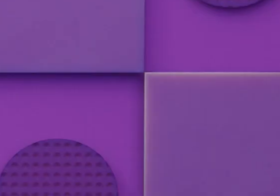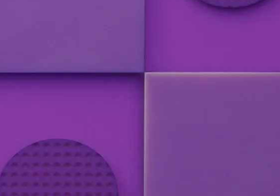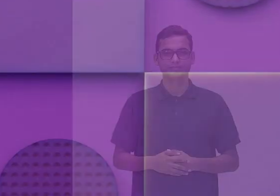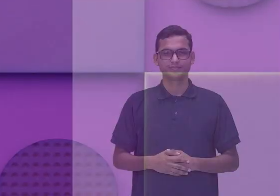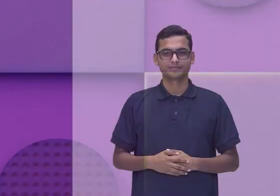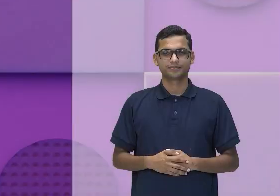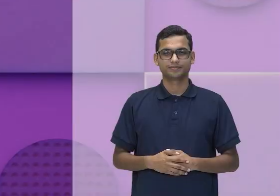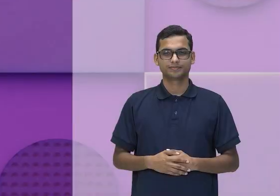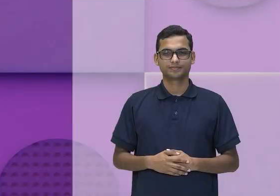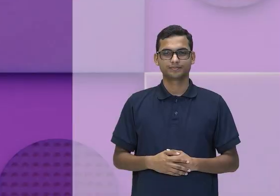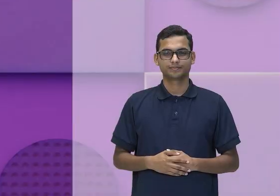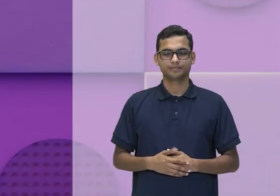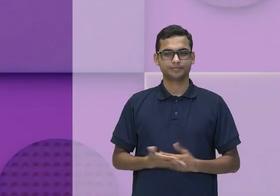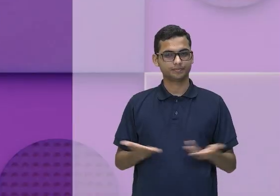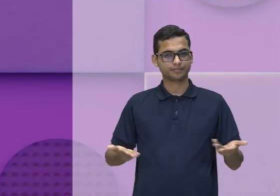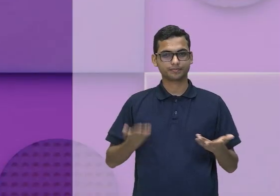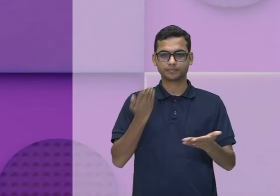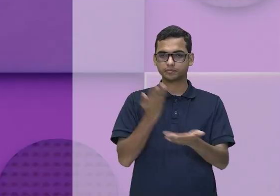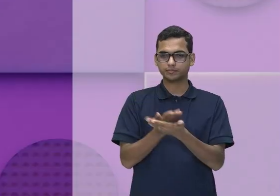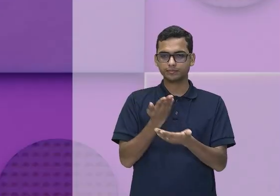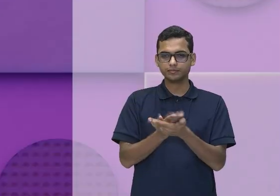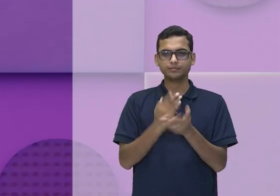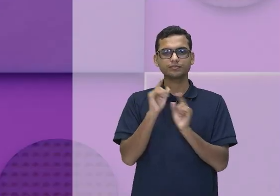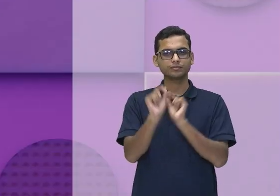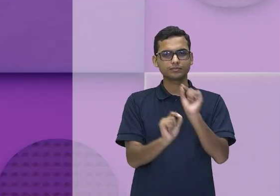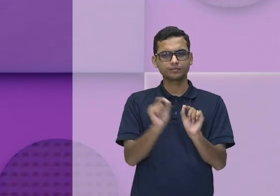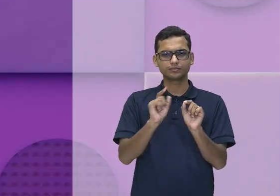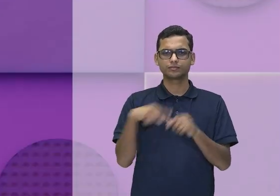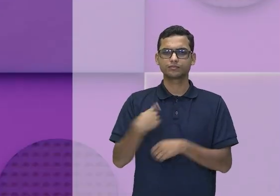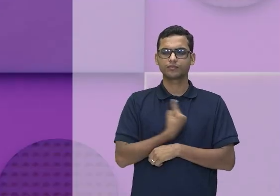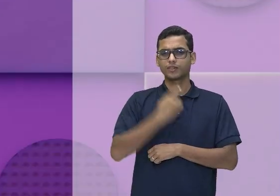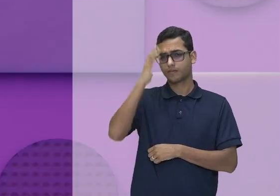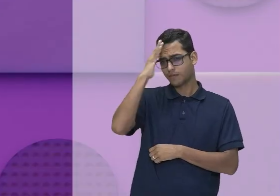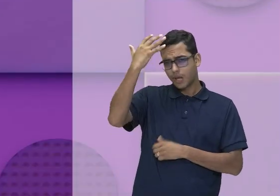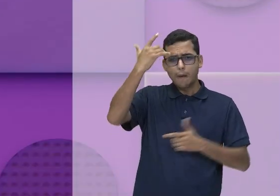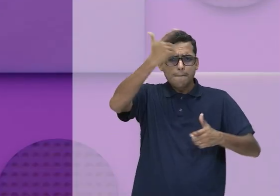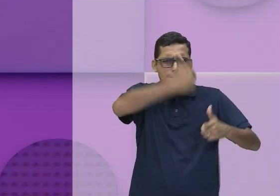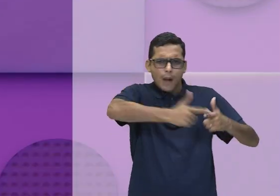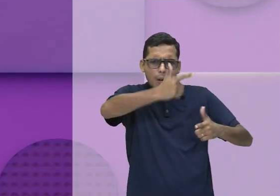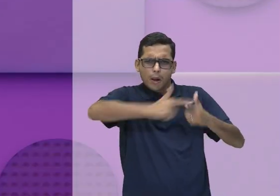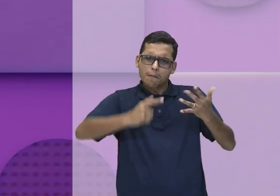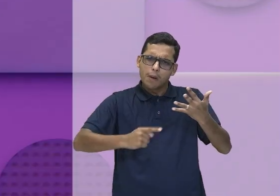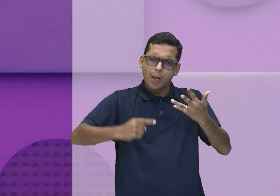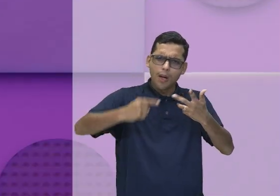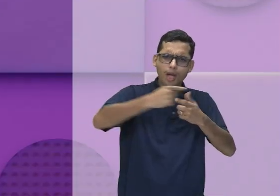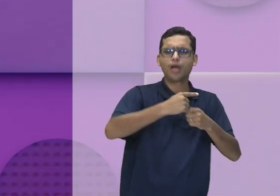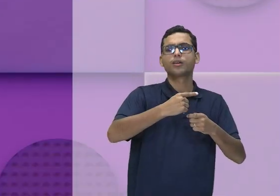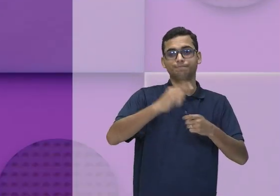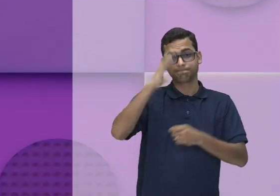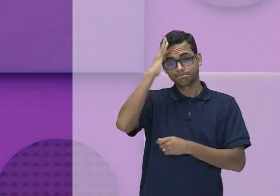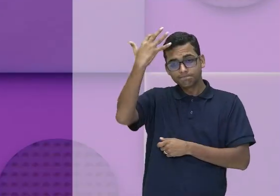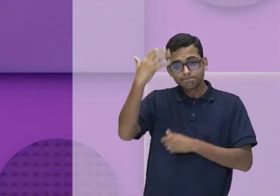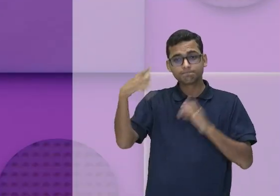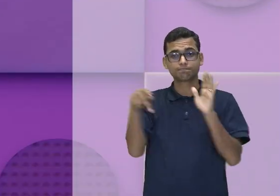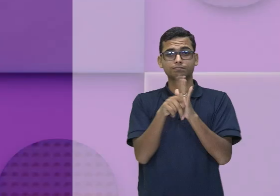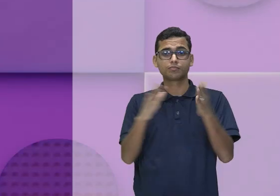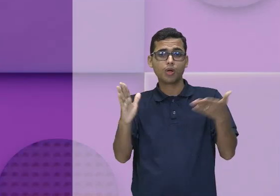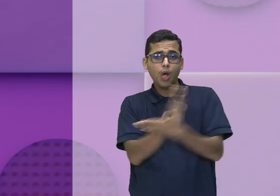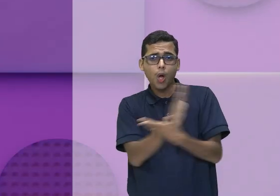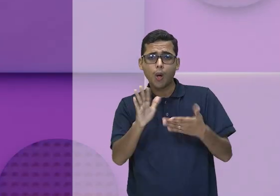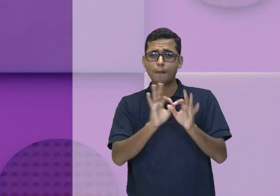E essa será a nossa aula, onde a gente vai resolver vários problemas utilizando algumas unidades de